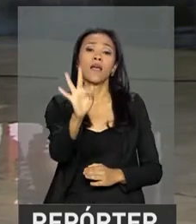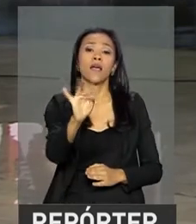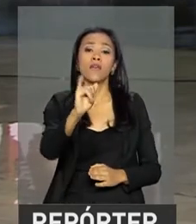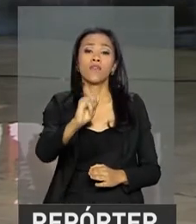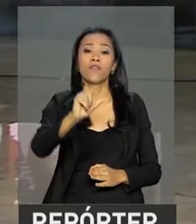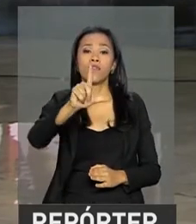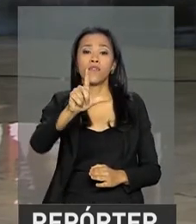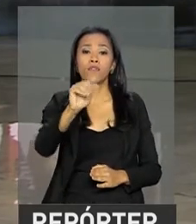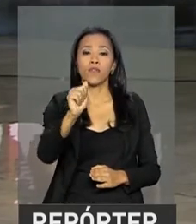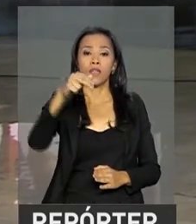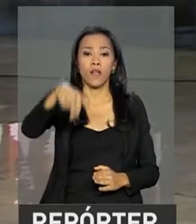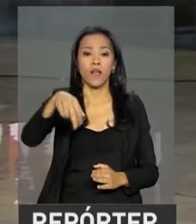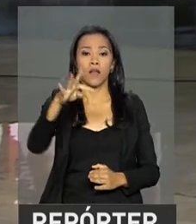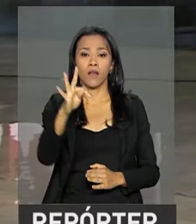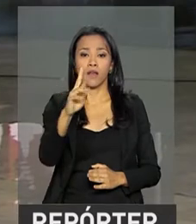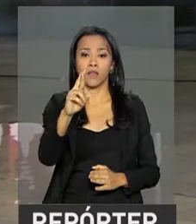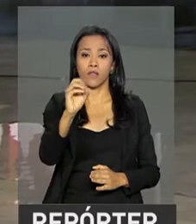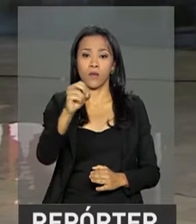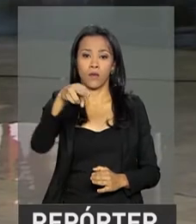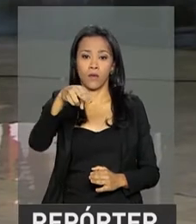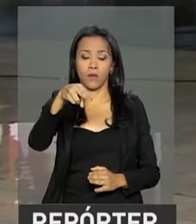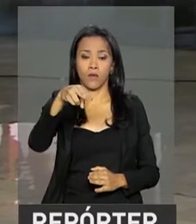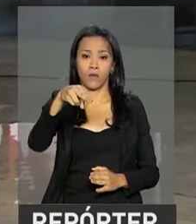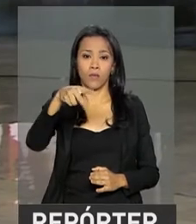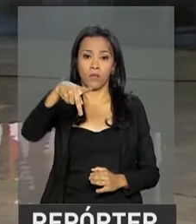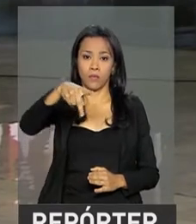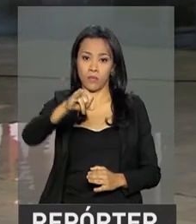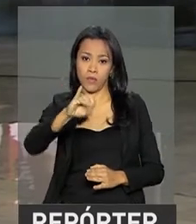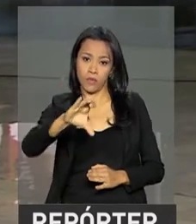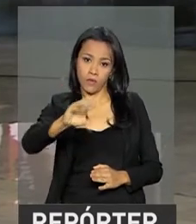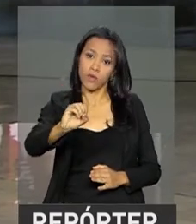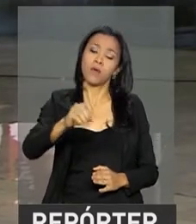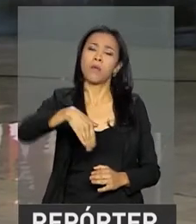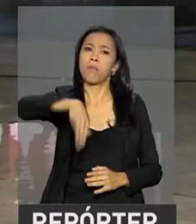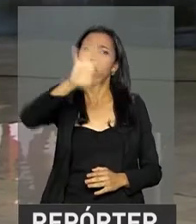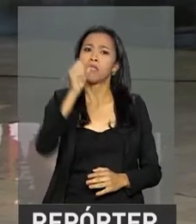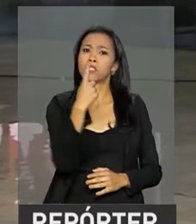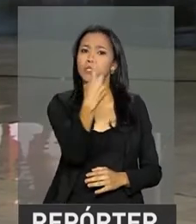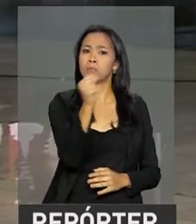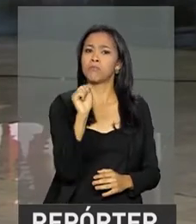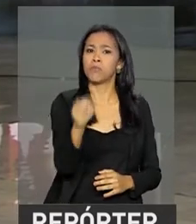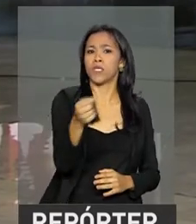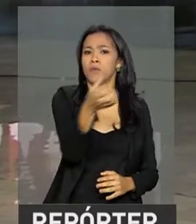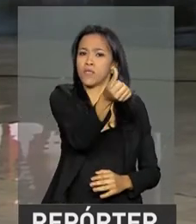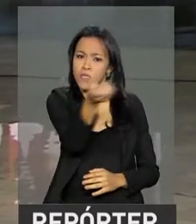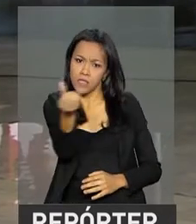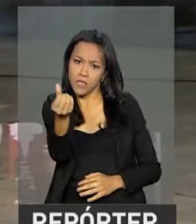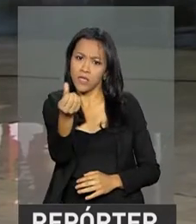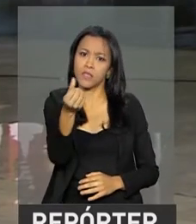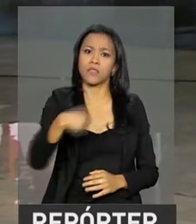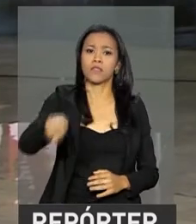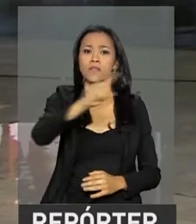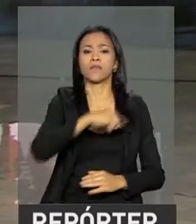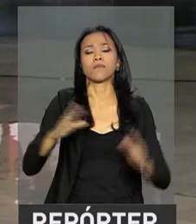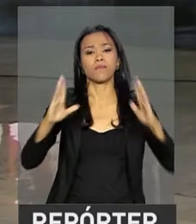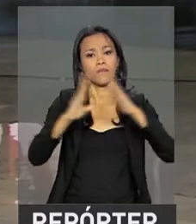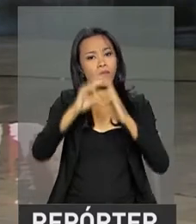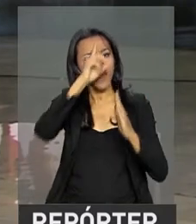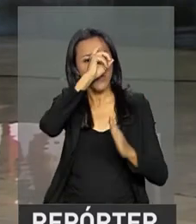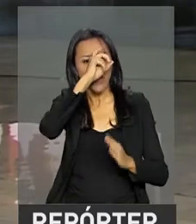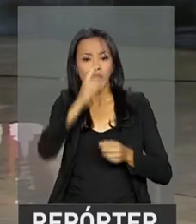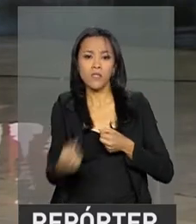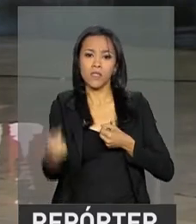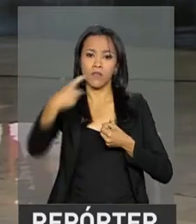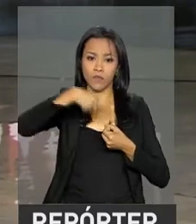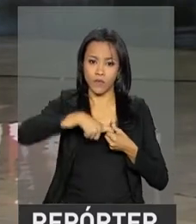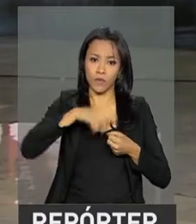rede filantrópica brasileira é composta por mais de 1.700 instituições que atendem pelo SUS e é